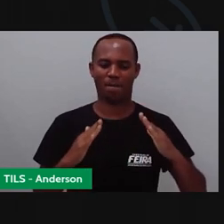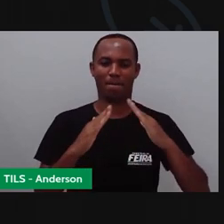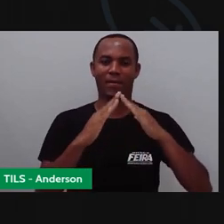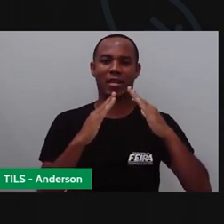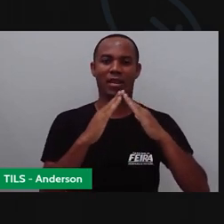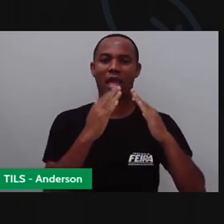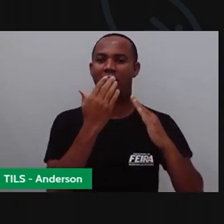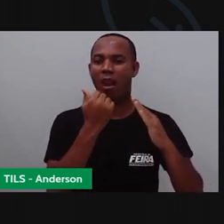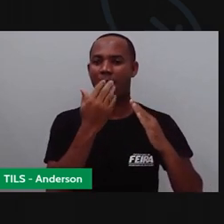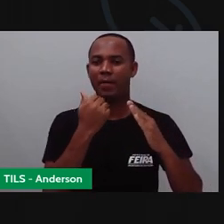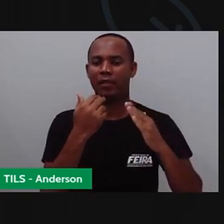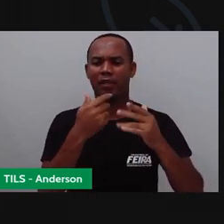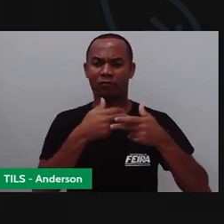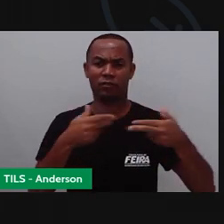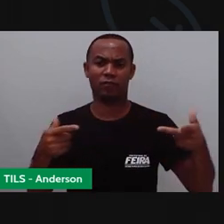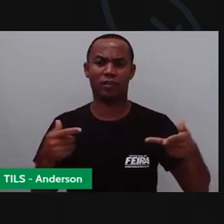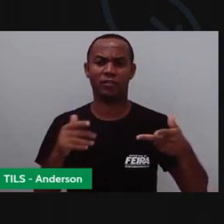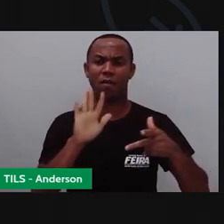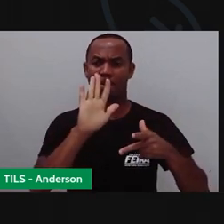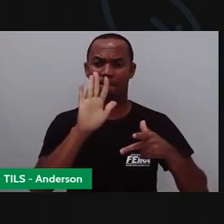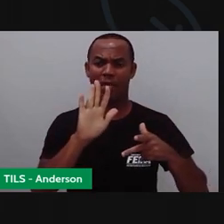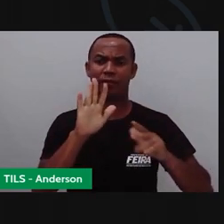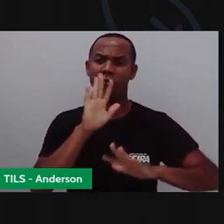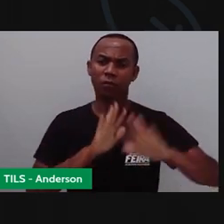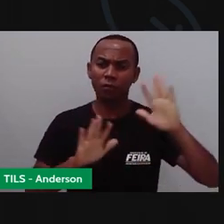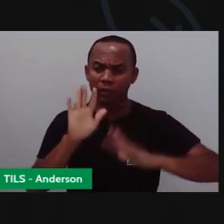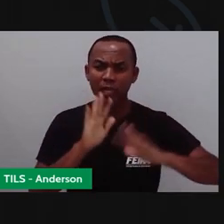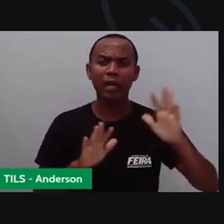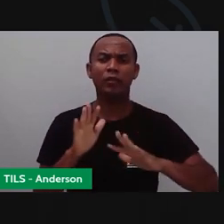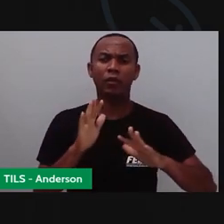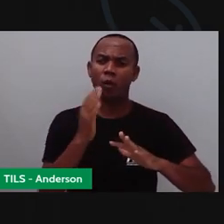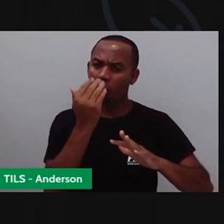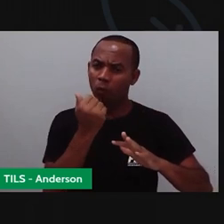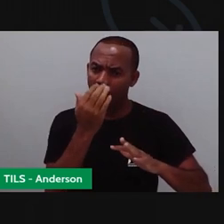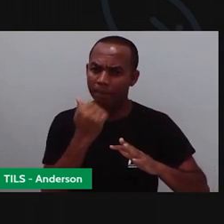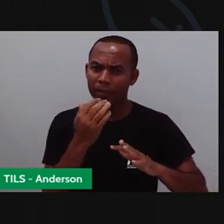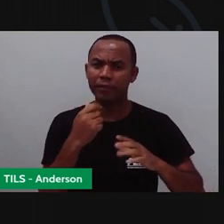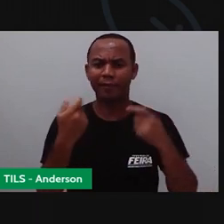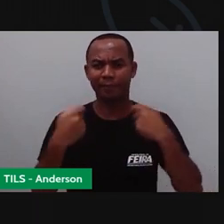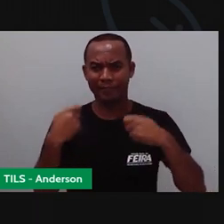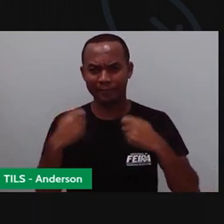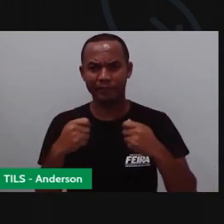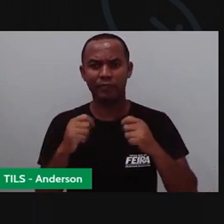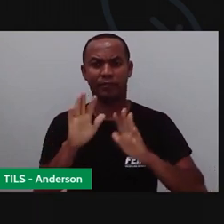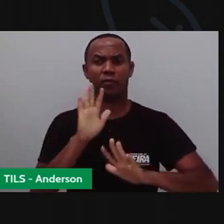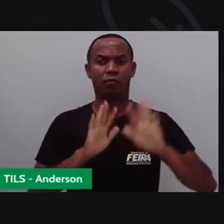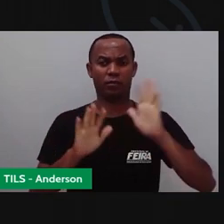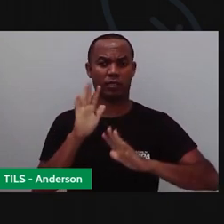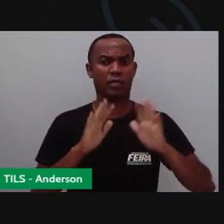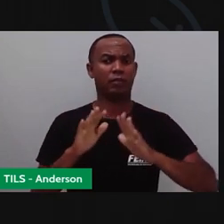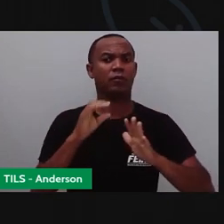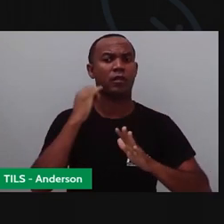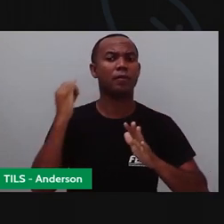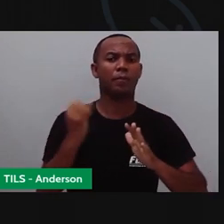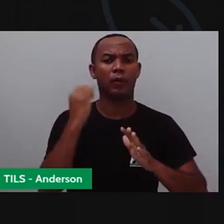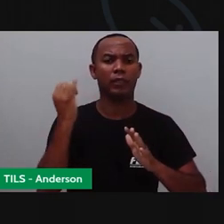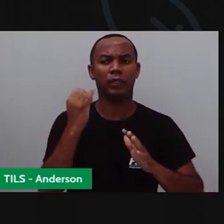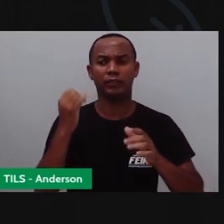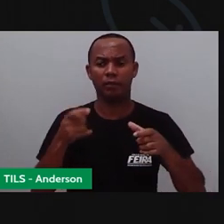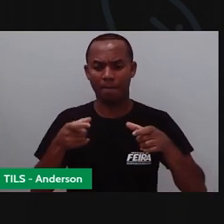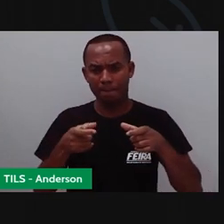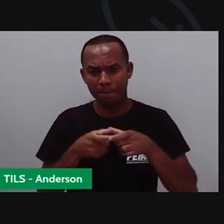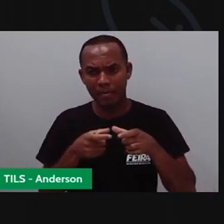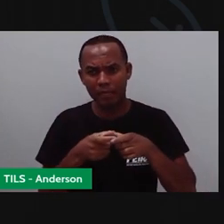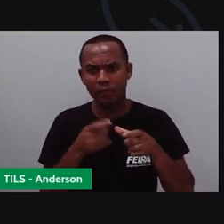tá tem um cuidado né com alimentação de vocês respeitem aí a ordem saiba que tá no topo tem que ser consumido bem